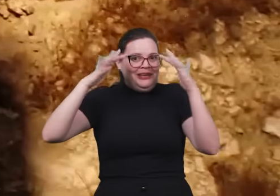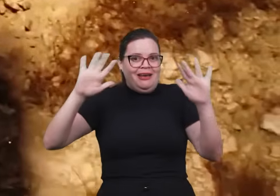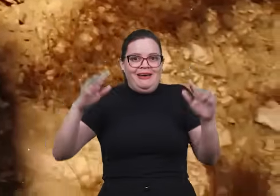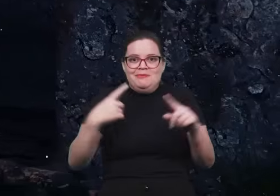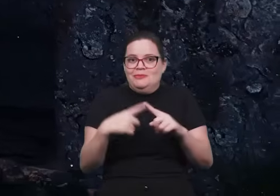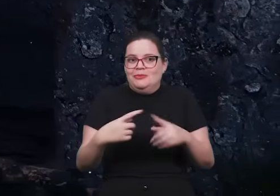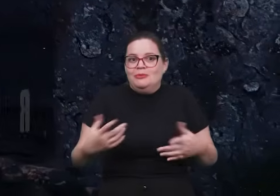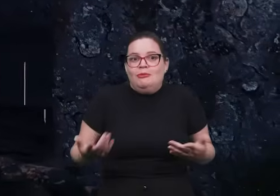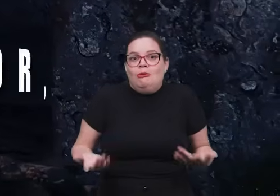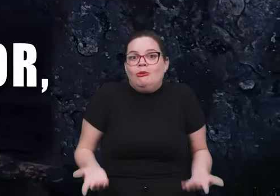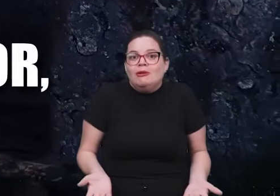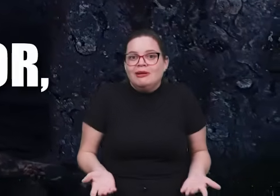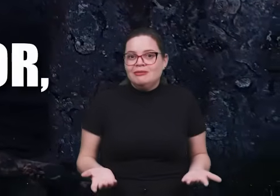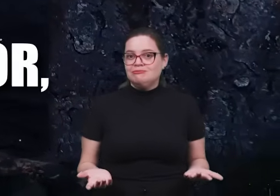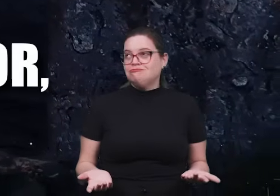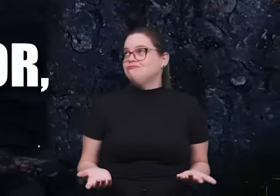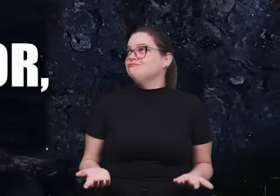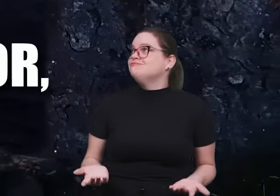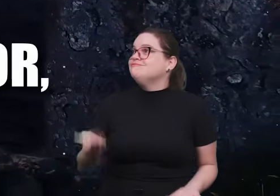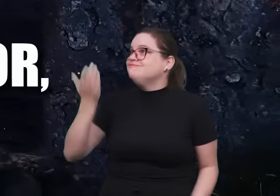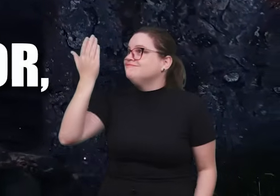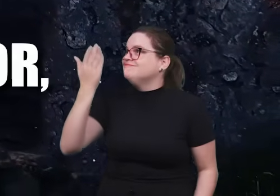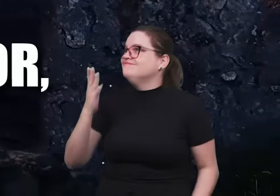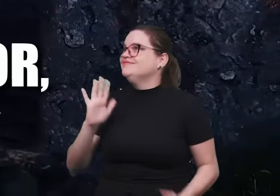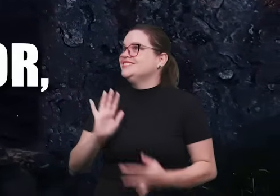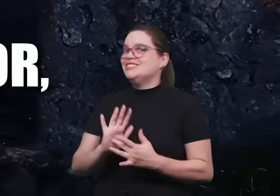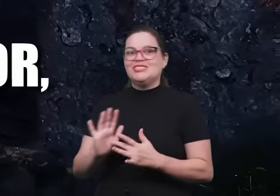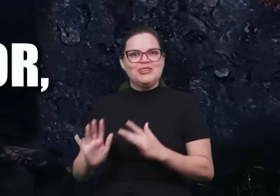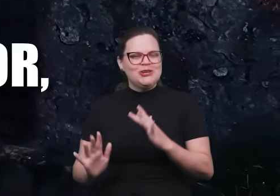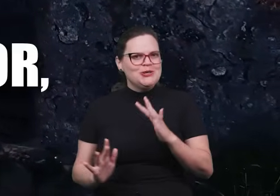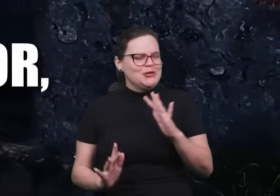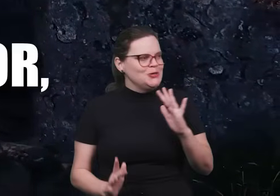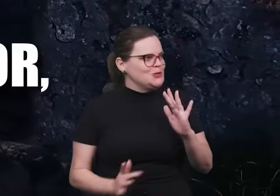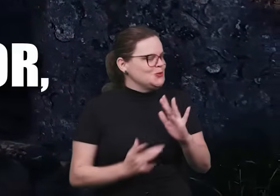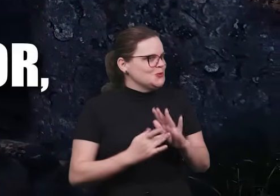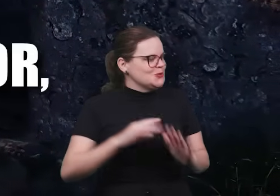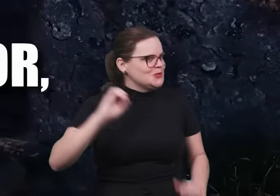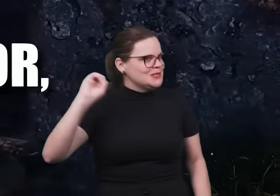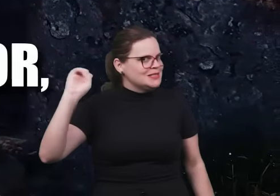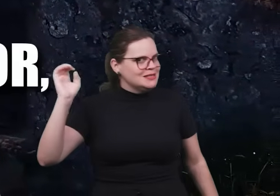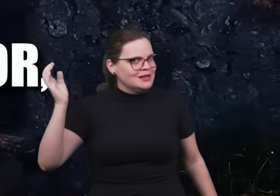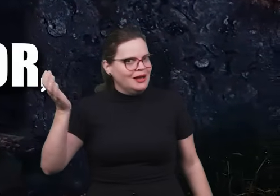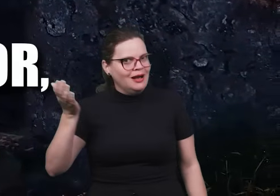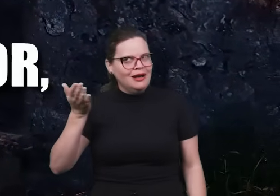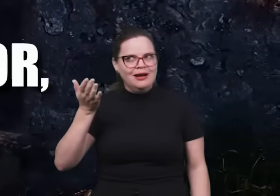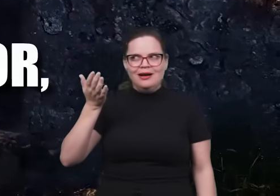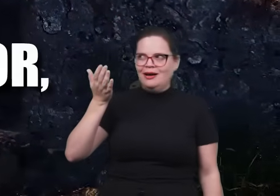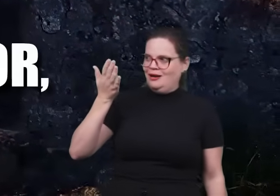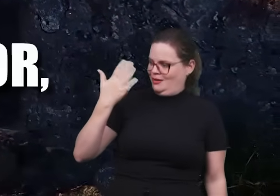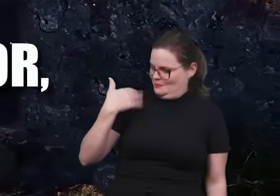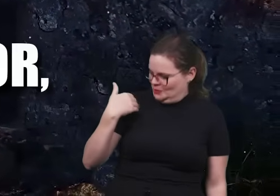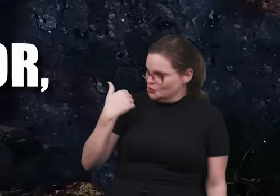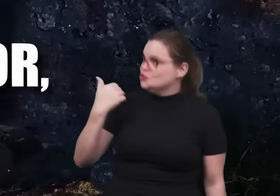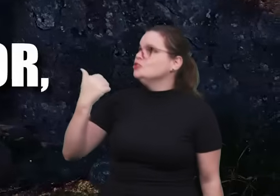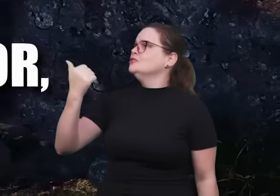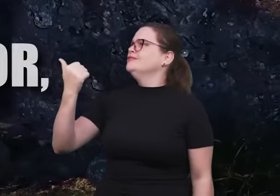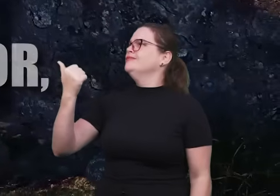revelou, porque a mim o Salvador pra si me